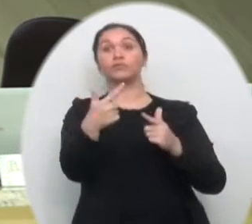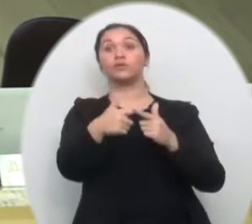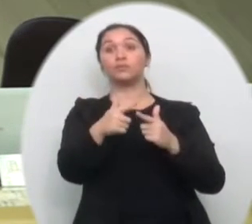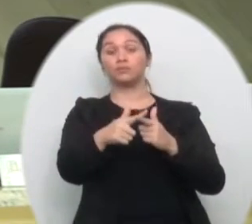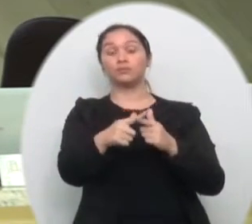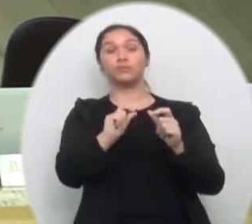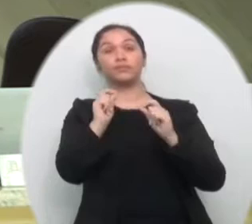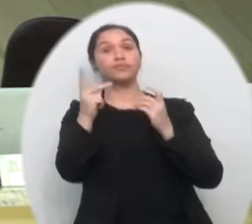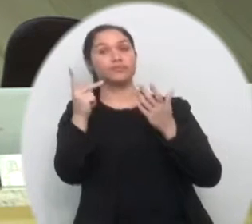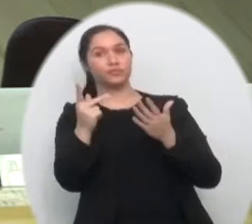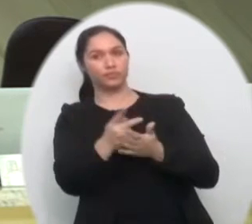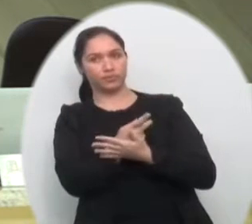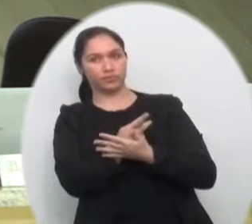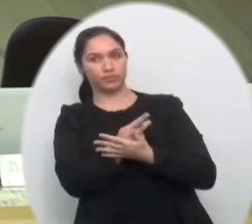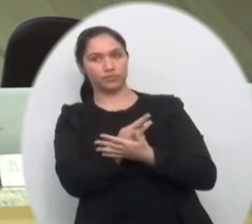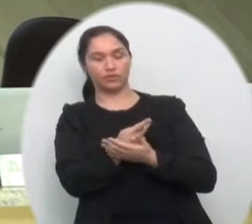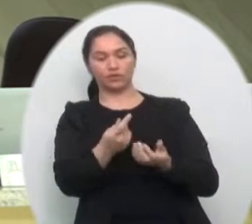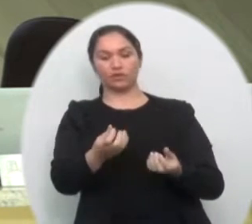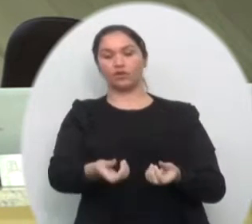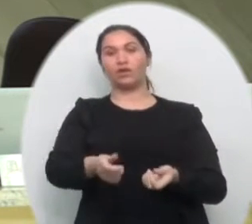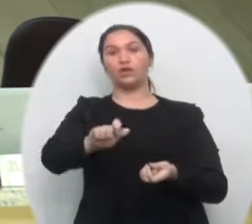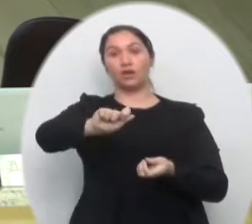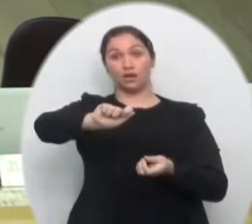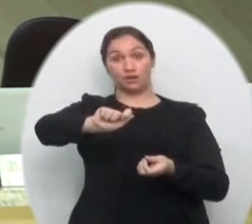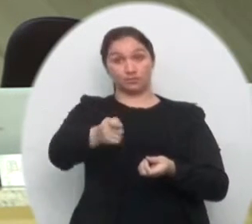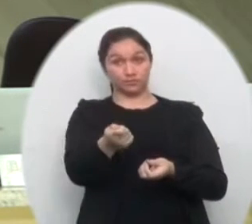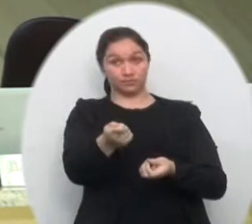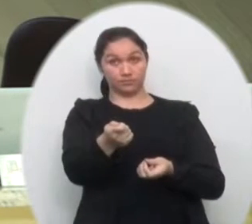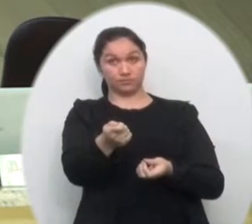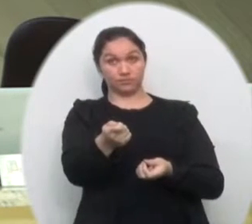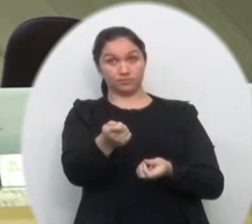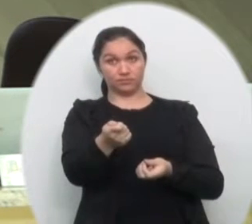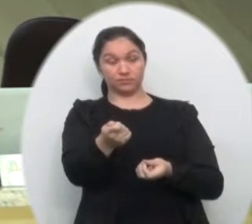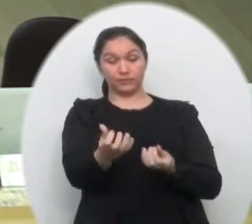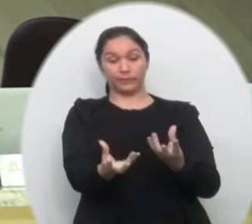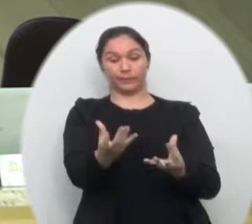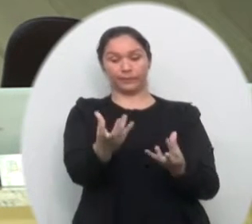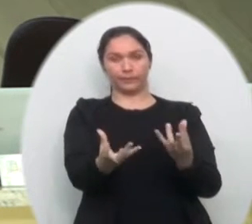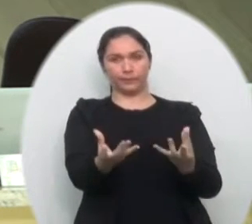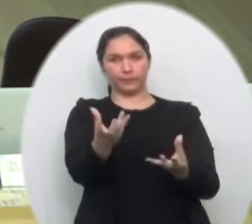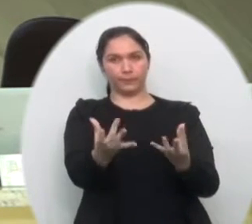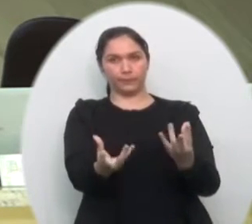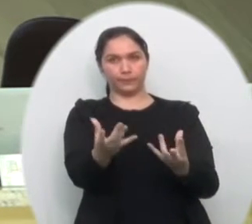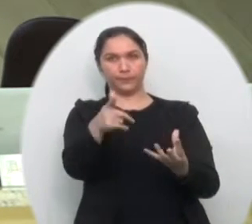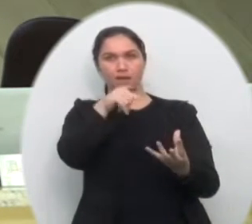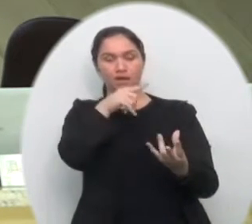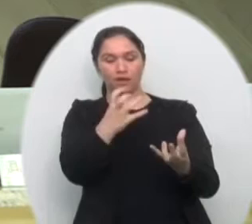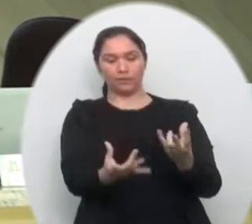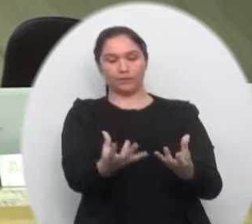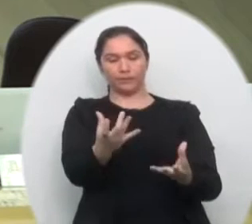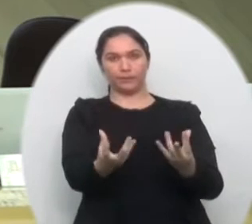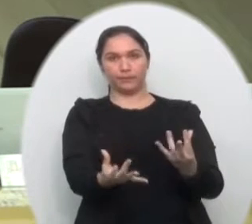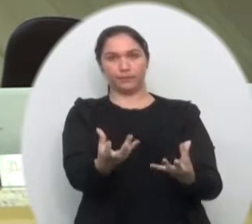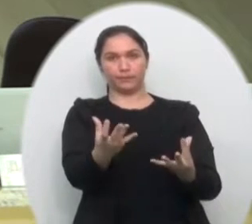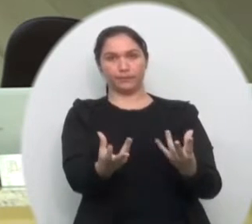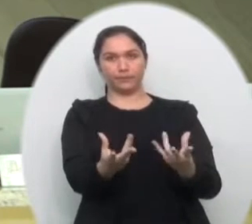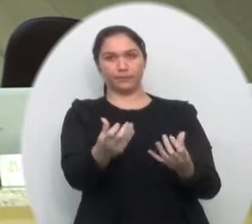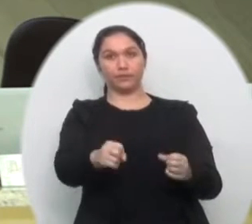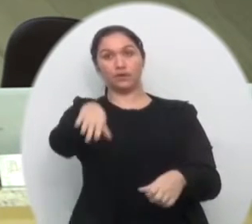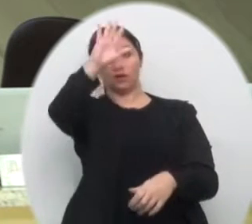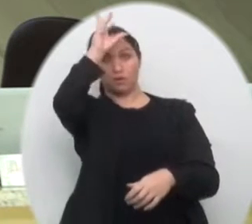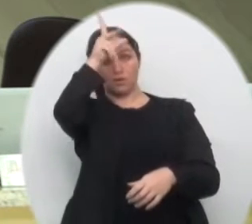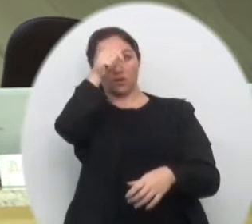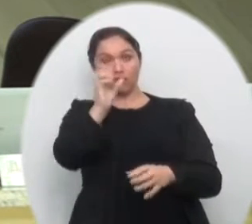teve relatos hoje pela manhã na rádio que vocês ouviram. Então, essa caldeira, como vocês podem ver aqui, ela